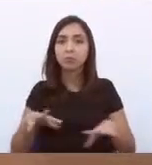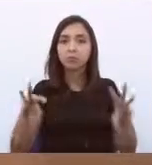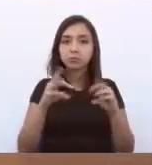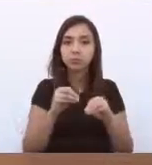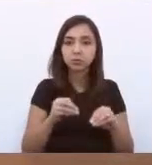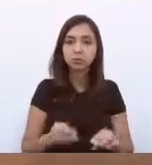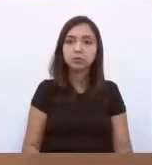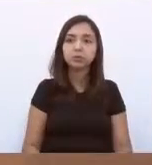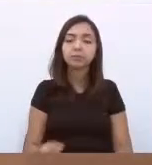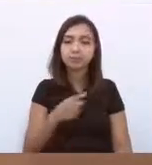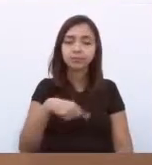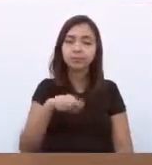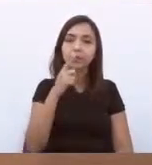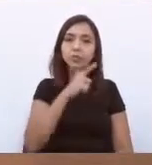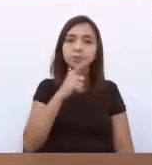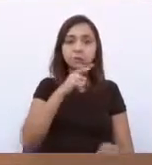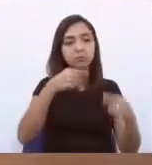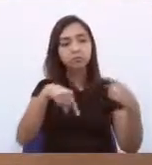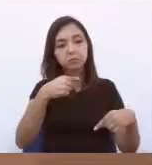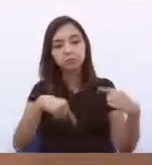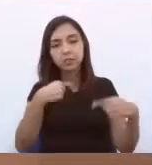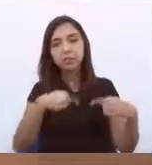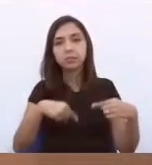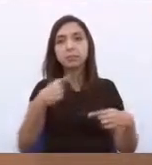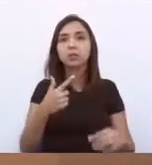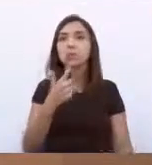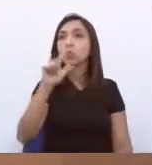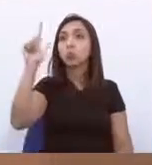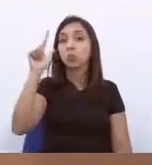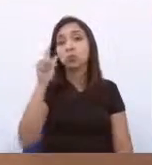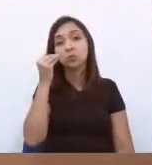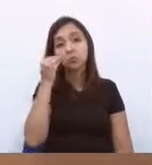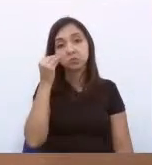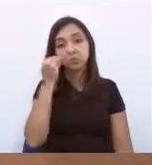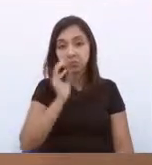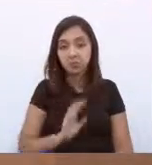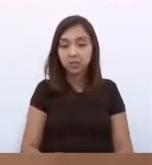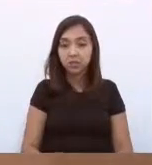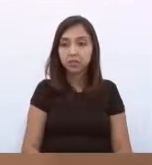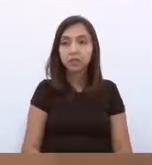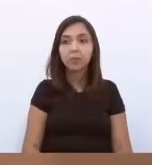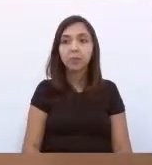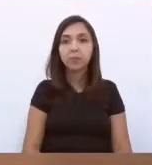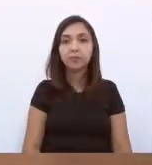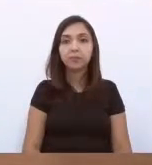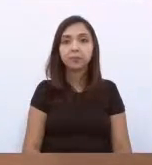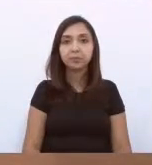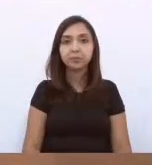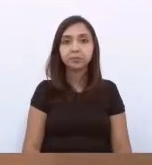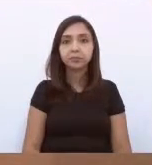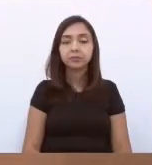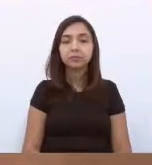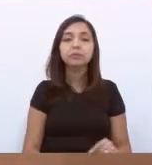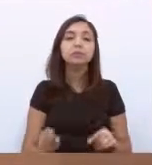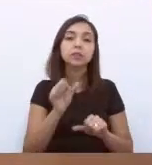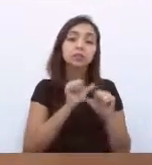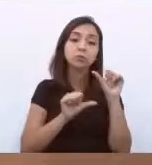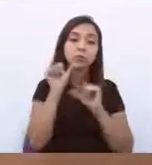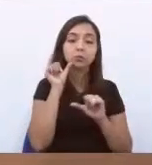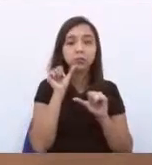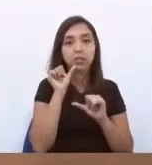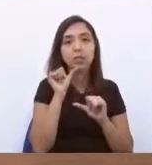nós conseguimos debater uma outra pedagogia, uma pedagogia